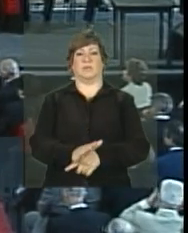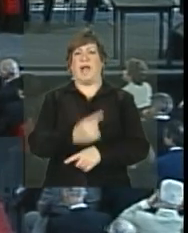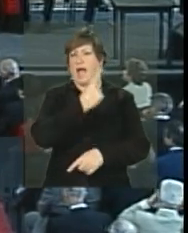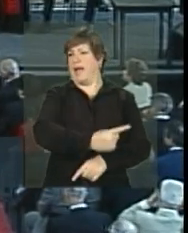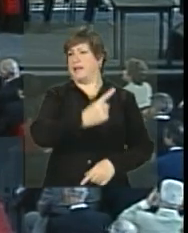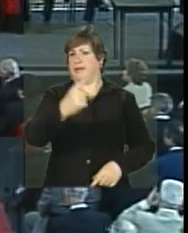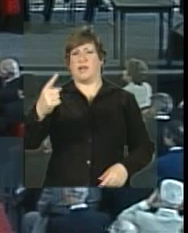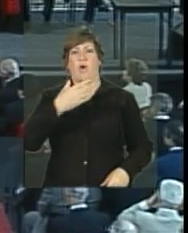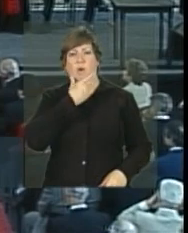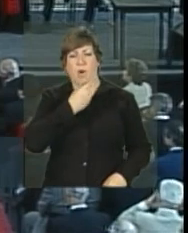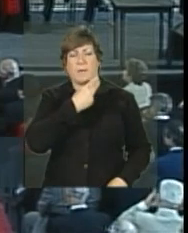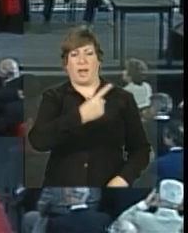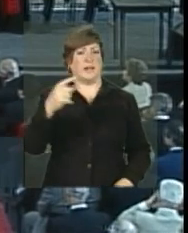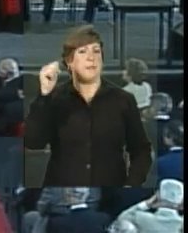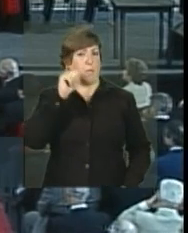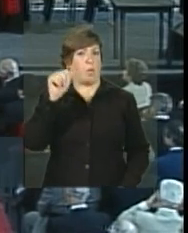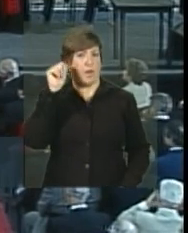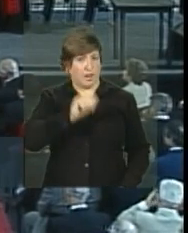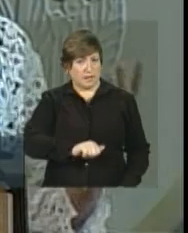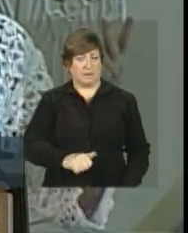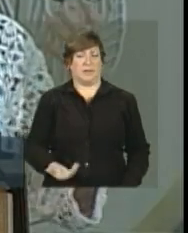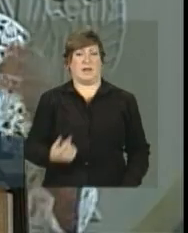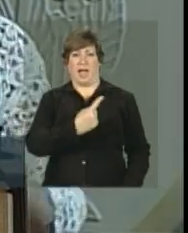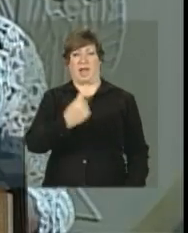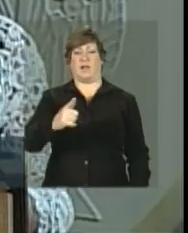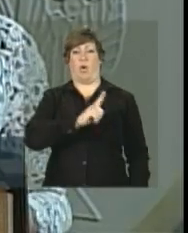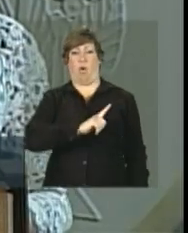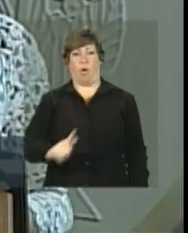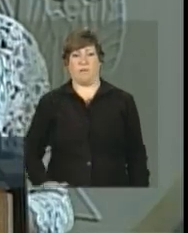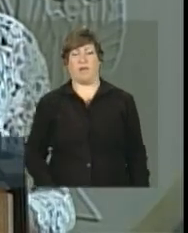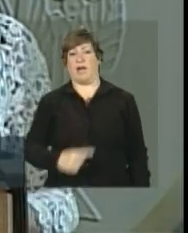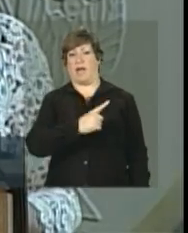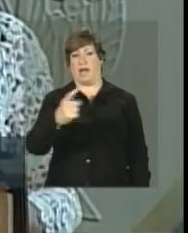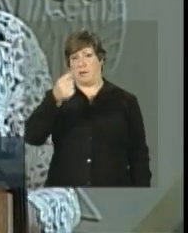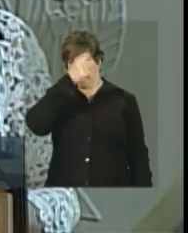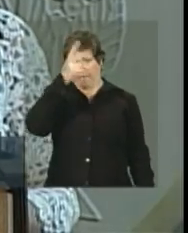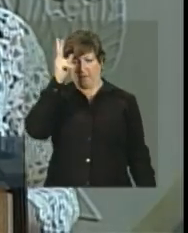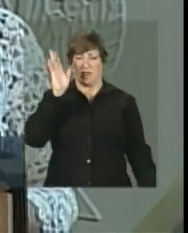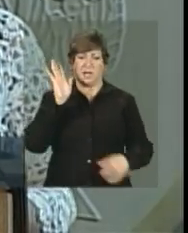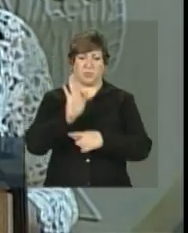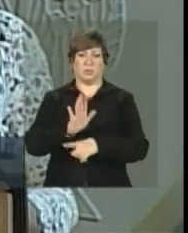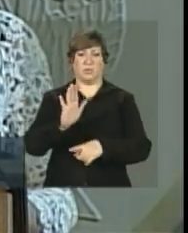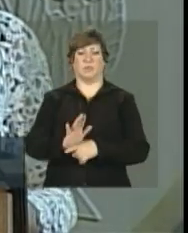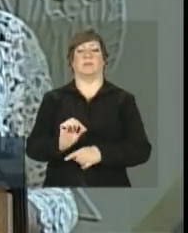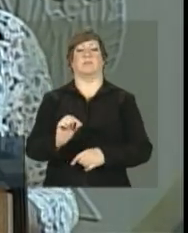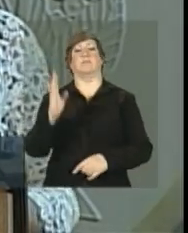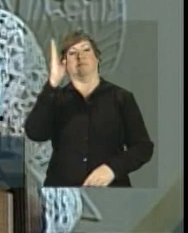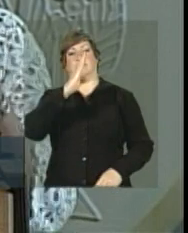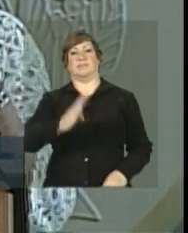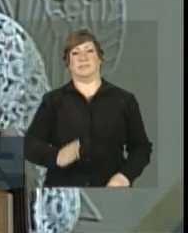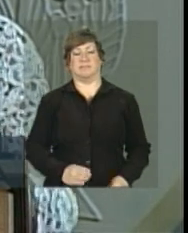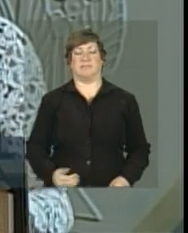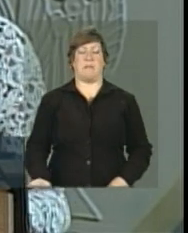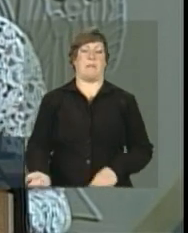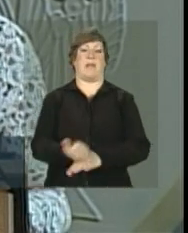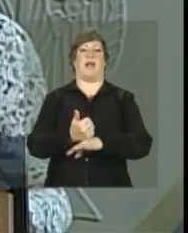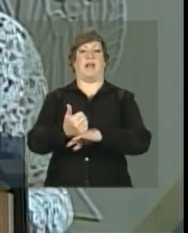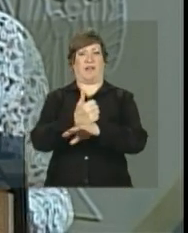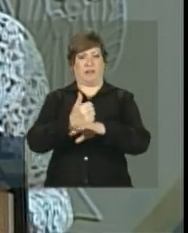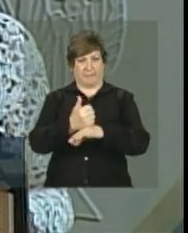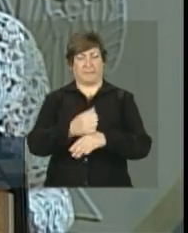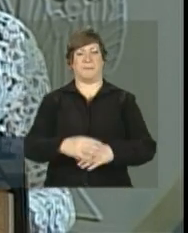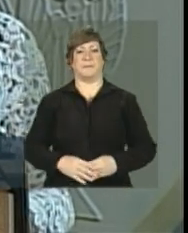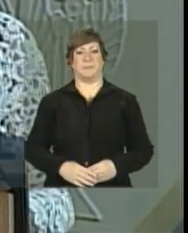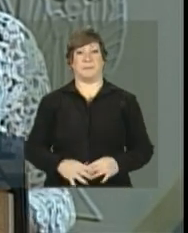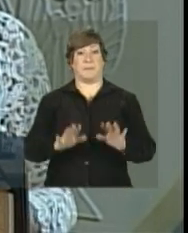cada homem, de cada mulher, de cada governador e de cada prefeito, um Brasil melhor.